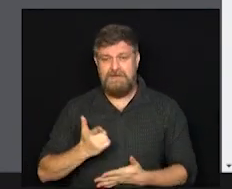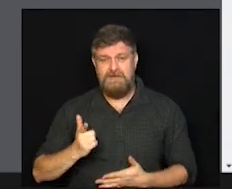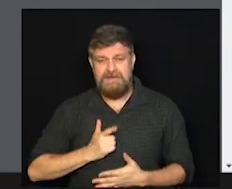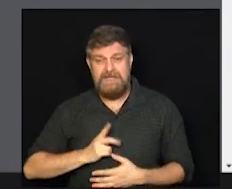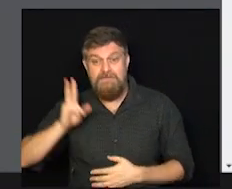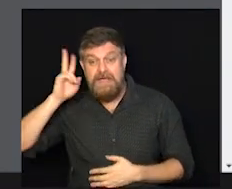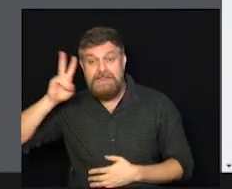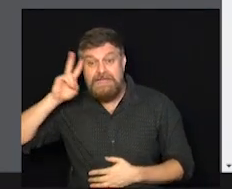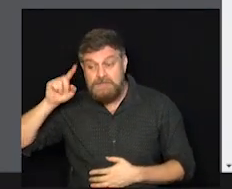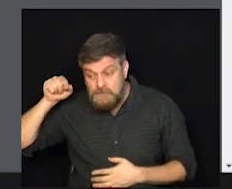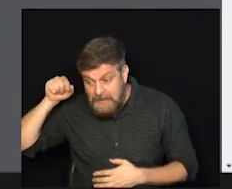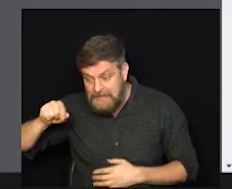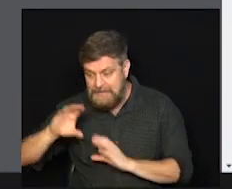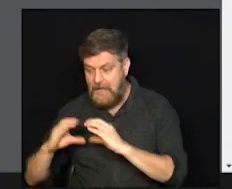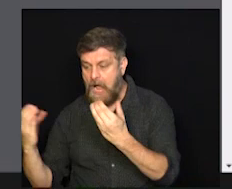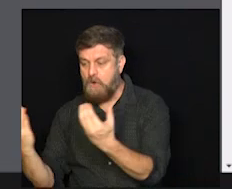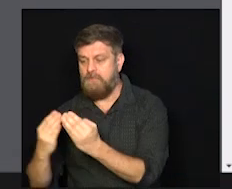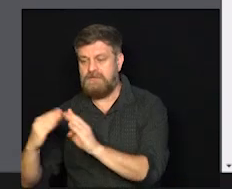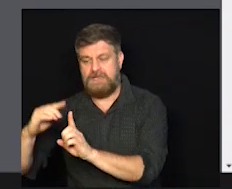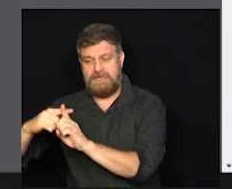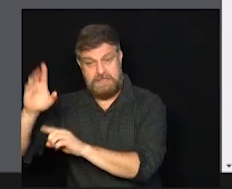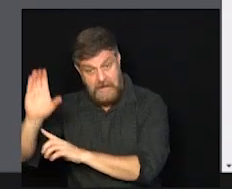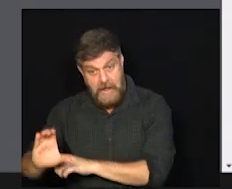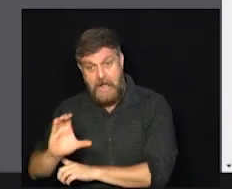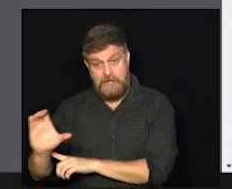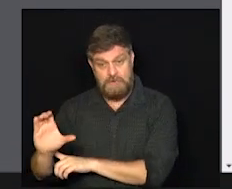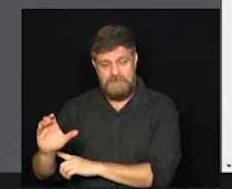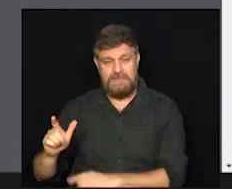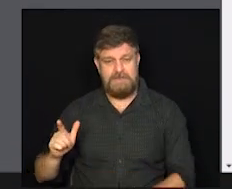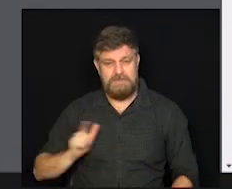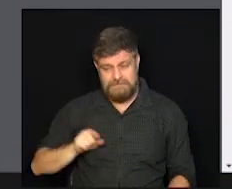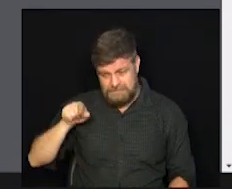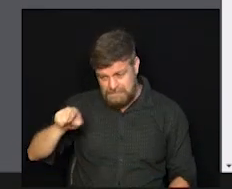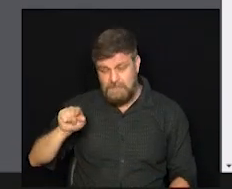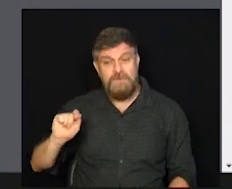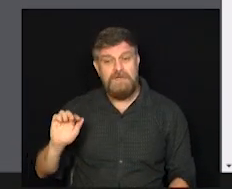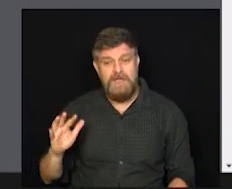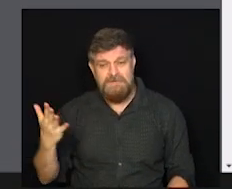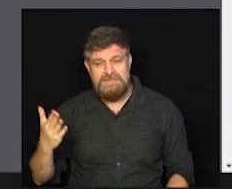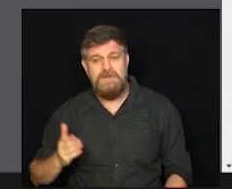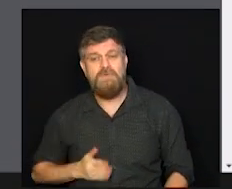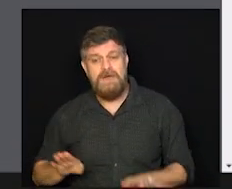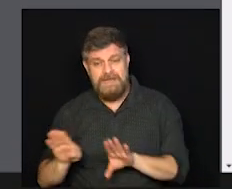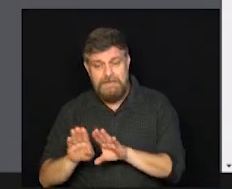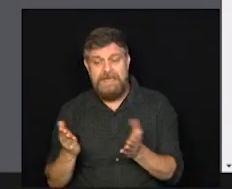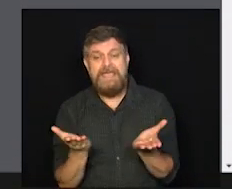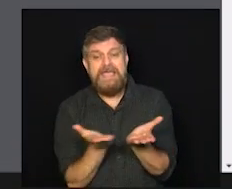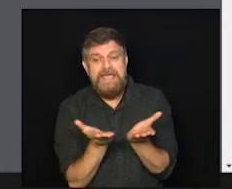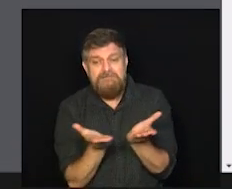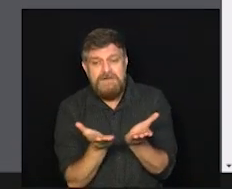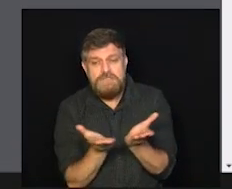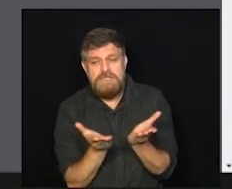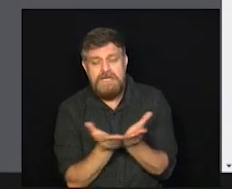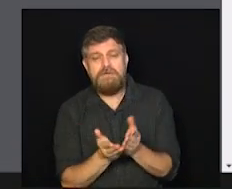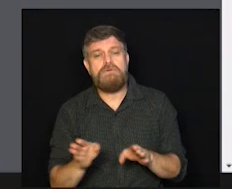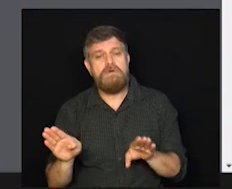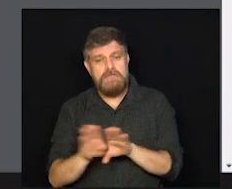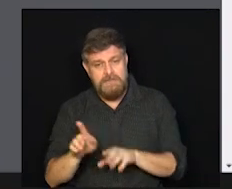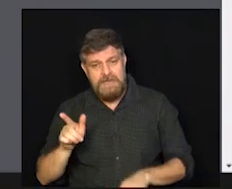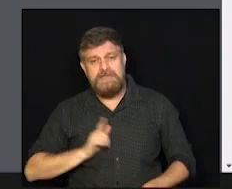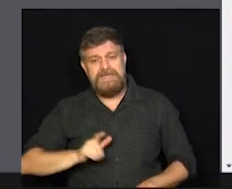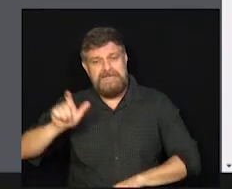hoje. Contudo, nem tanto na igreja católica como nas igrejas evangélicas, existem também aqueles que